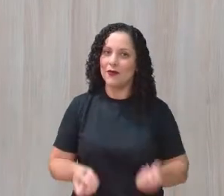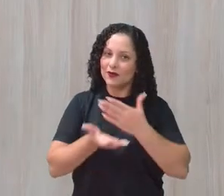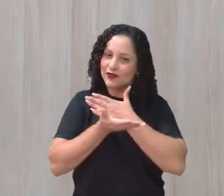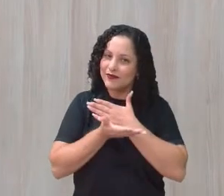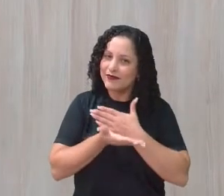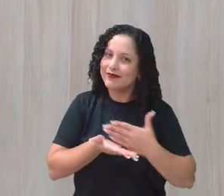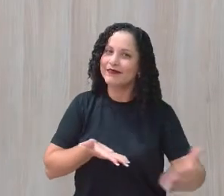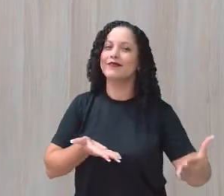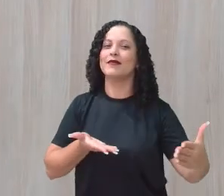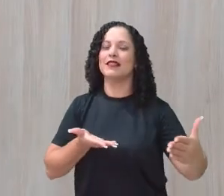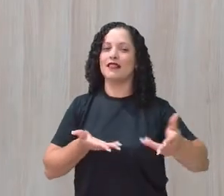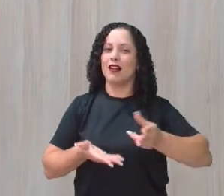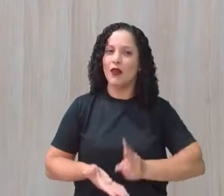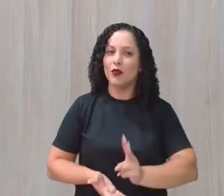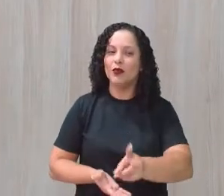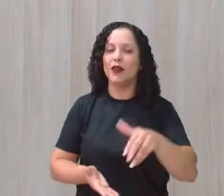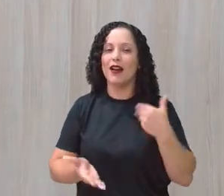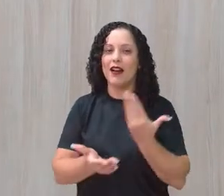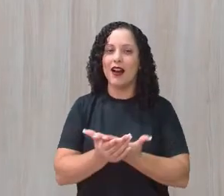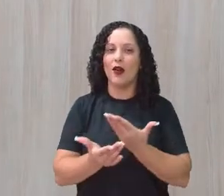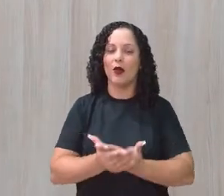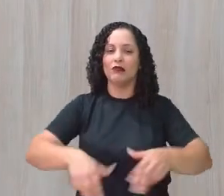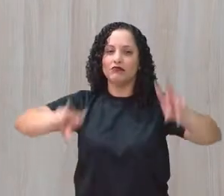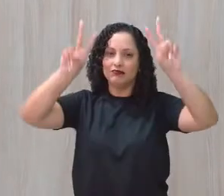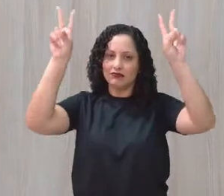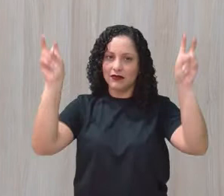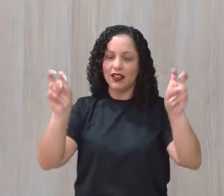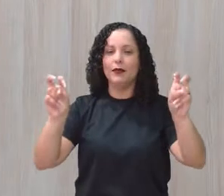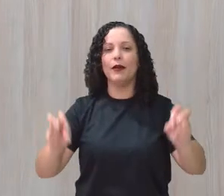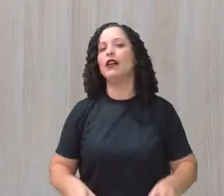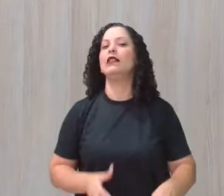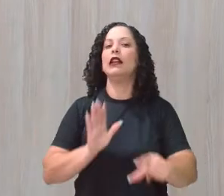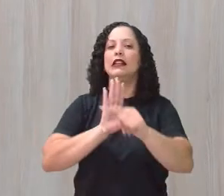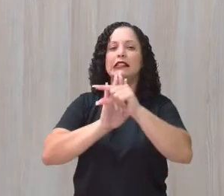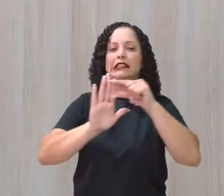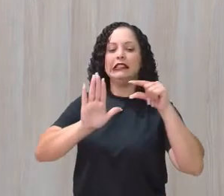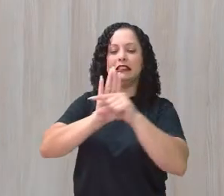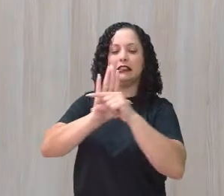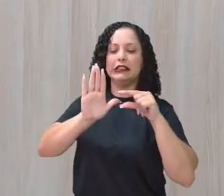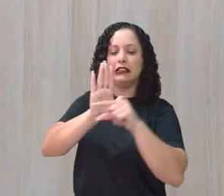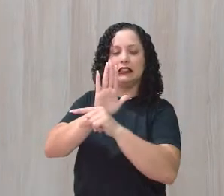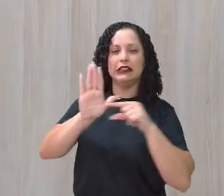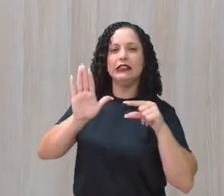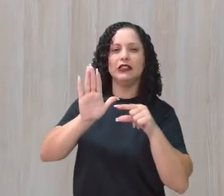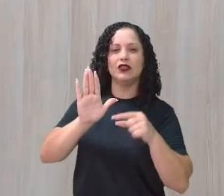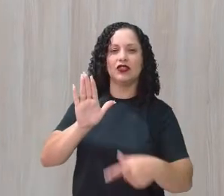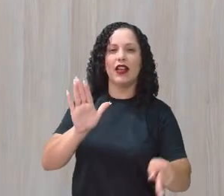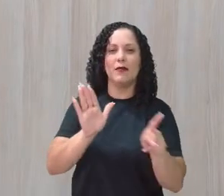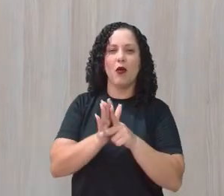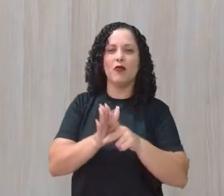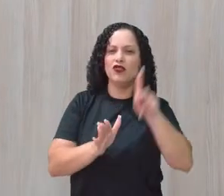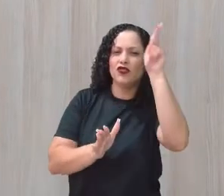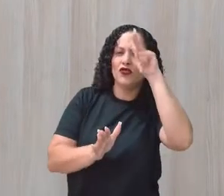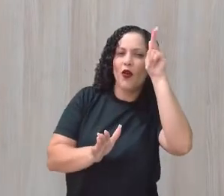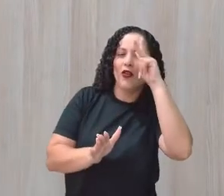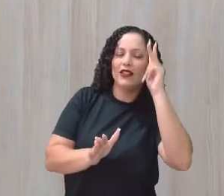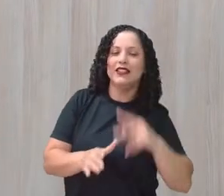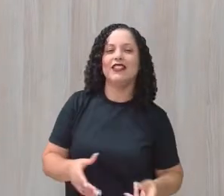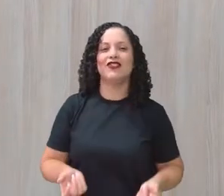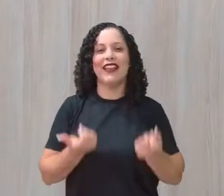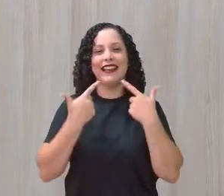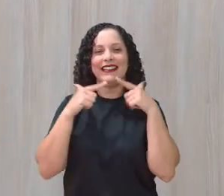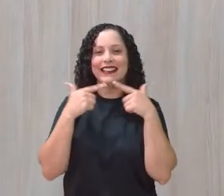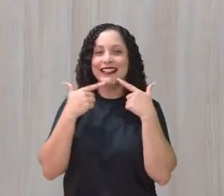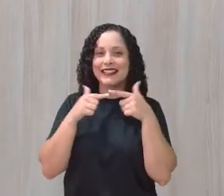dando continuidade a esta aula, esse tema, não é? Tirinhas de humor, que é um gênero textual gostoso, não é?